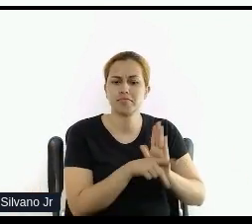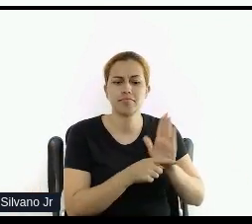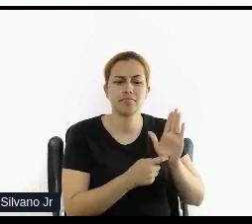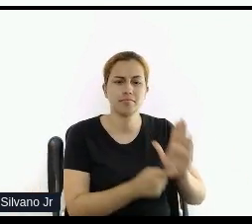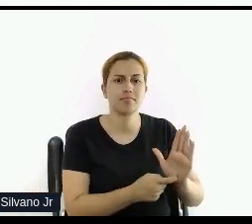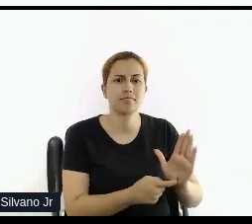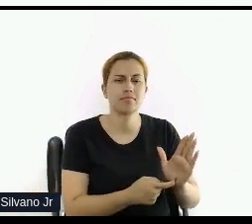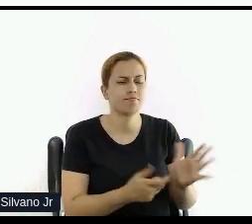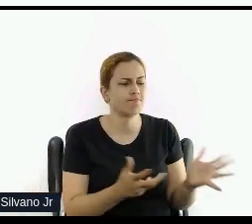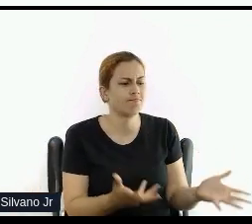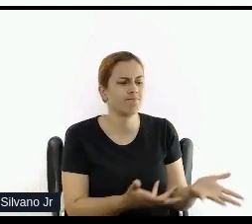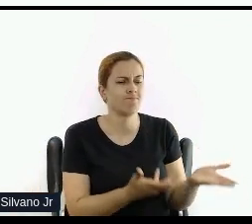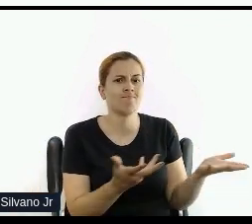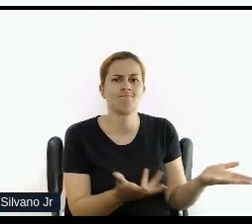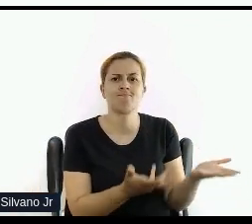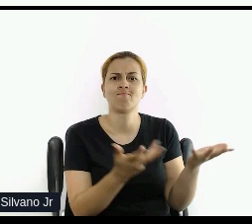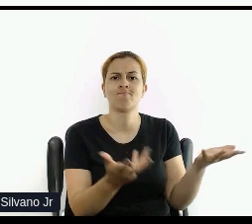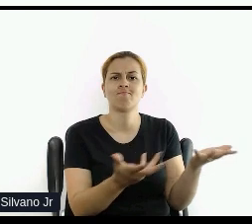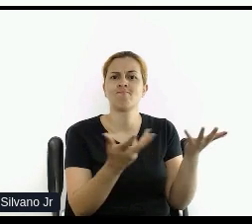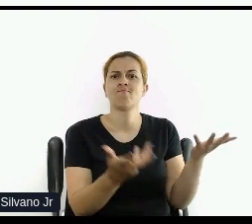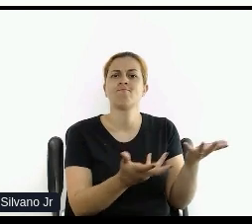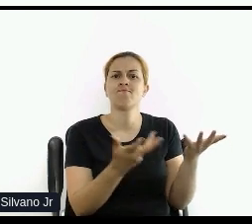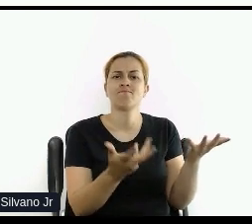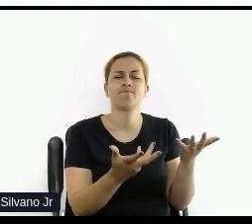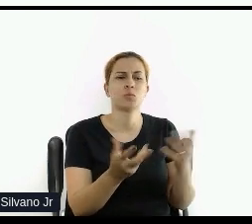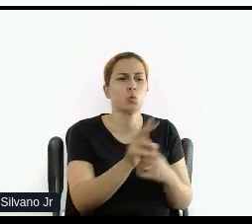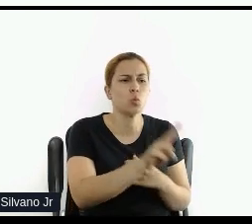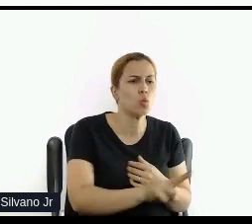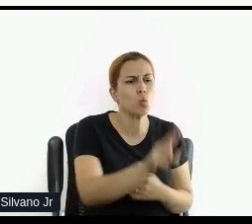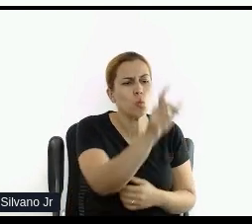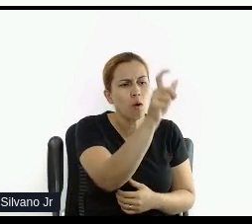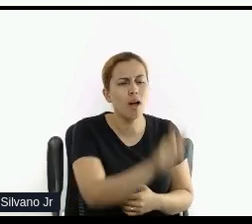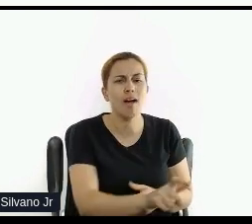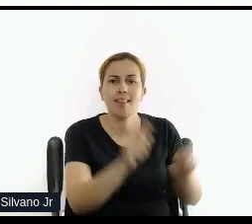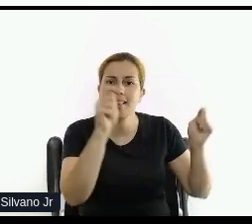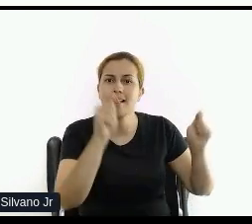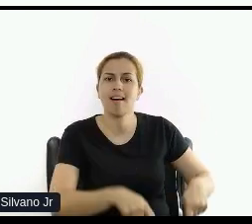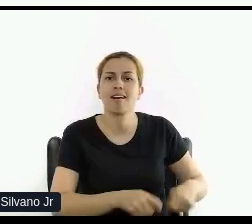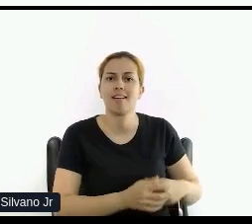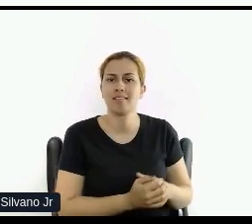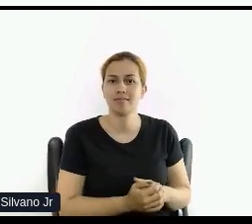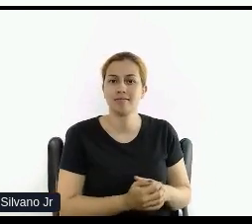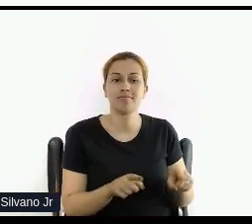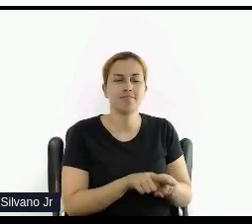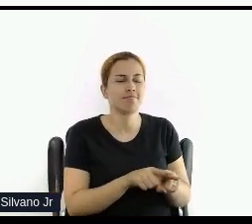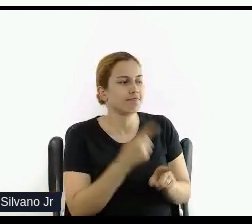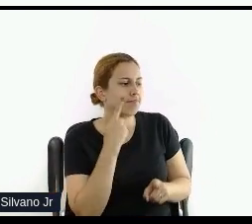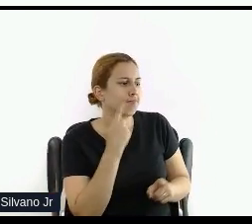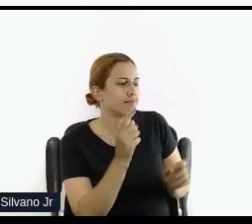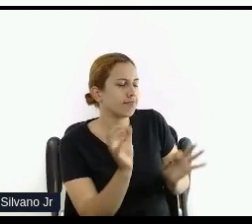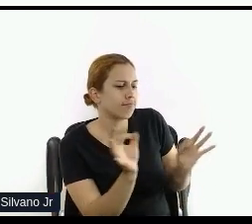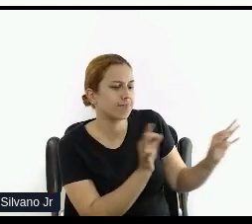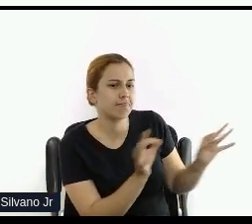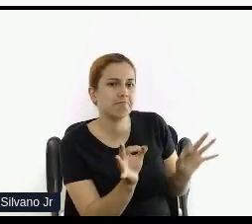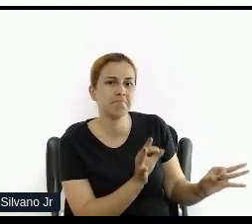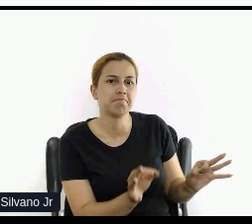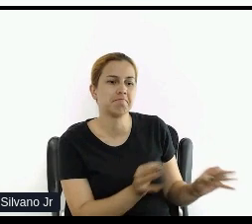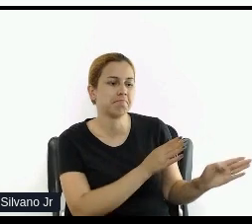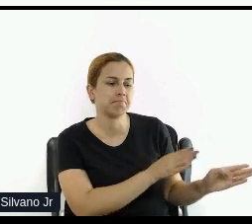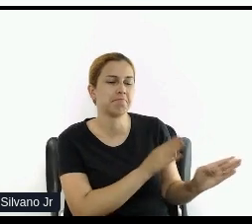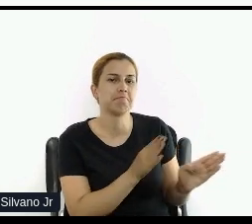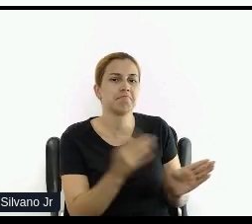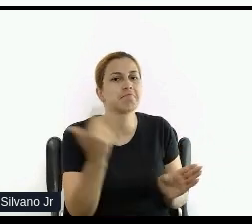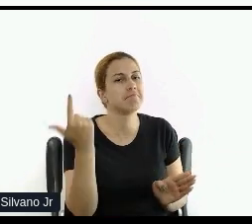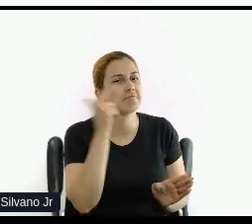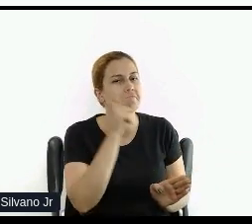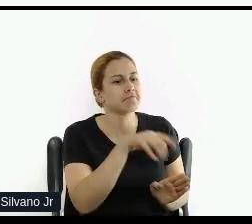humanizado, para um aspecto mais usual, né? Então, também está ilustrada essa prática aqui, como a gente consegue estar pegando esse